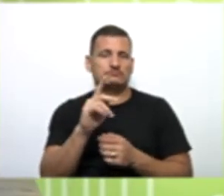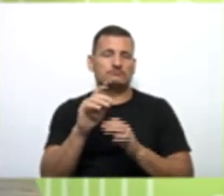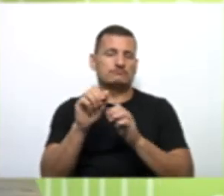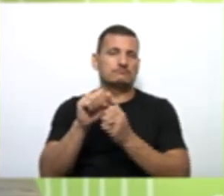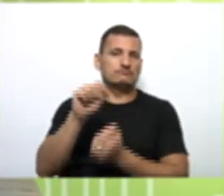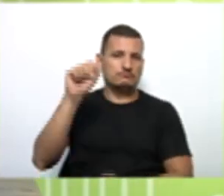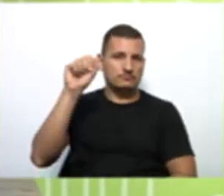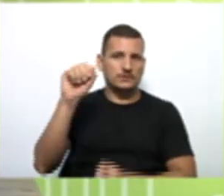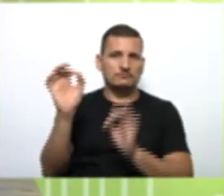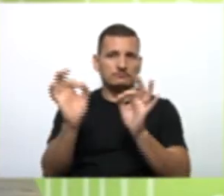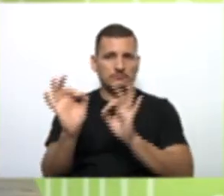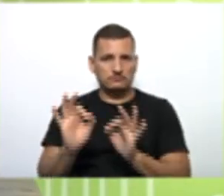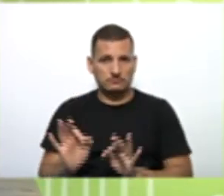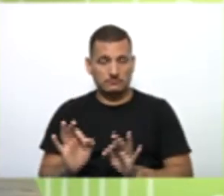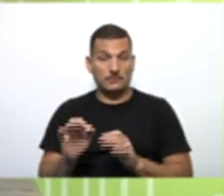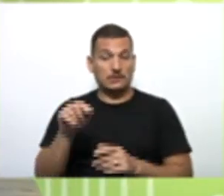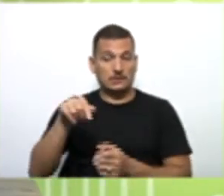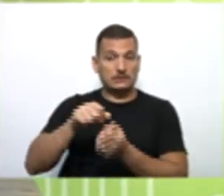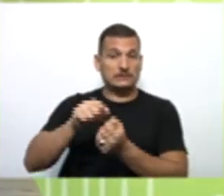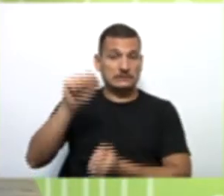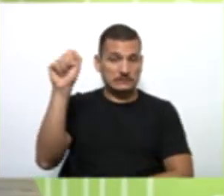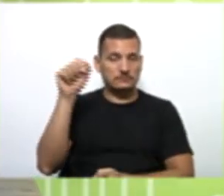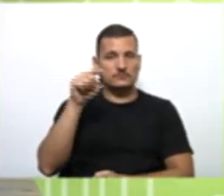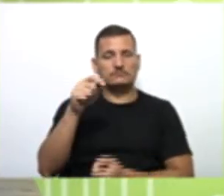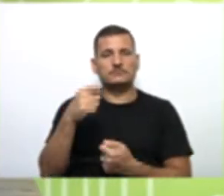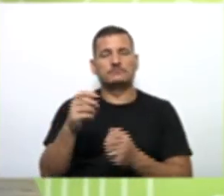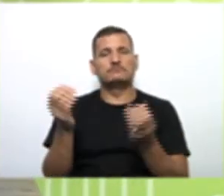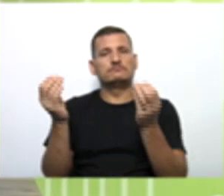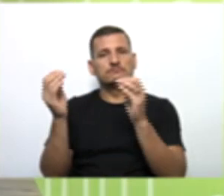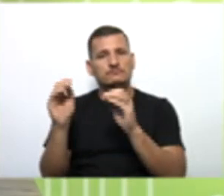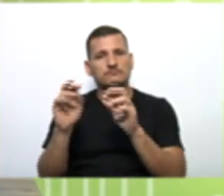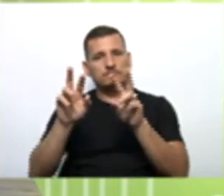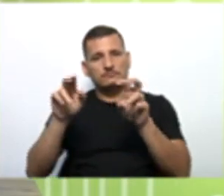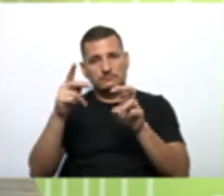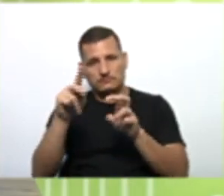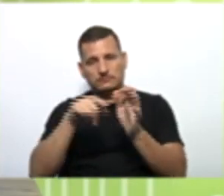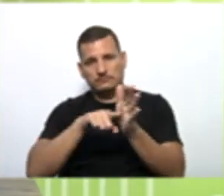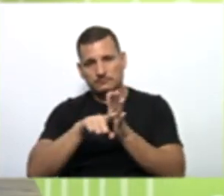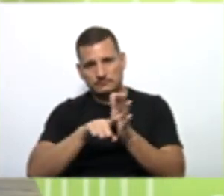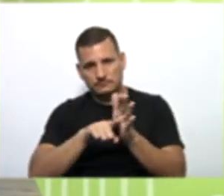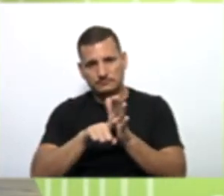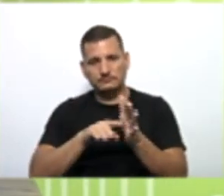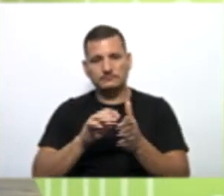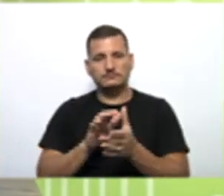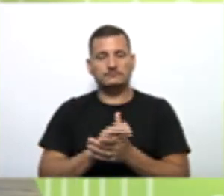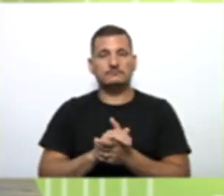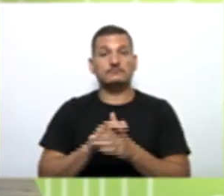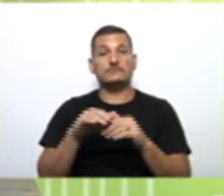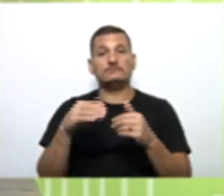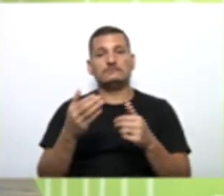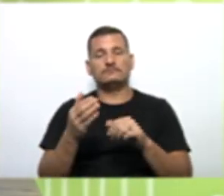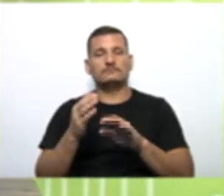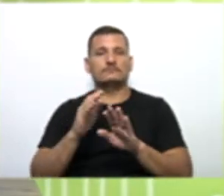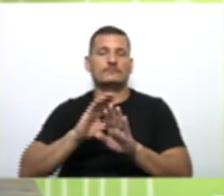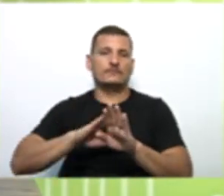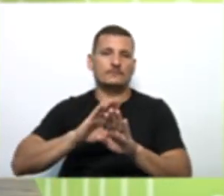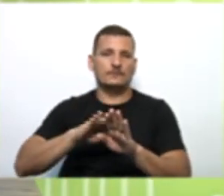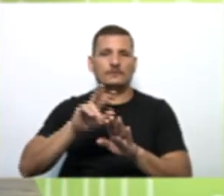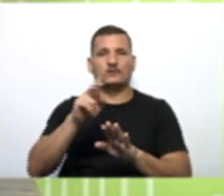o banner. Então, lá no banner você vai ter que colocar qual que é o tema da sua pesquisa, qual que são as